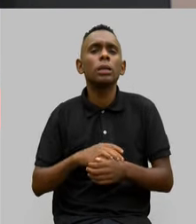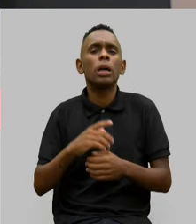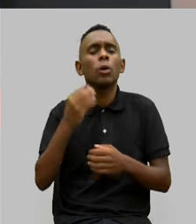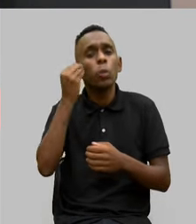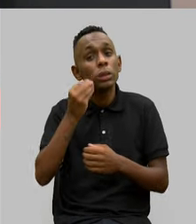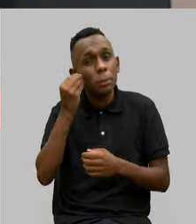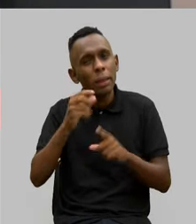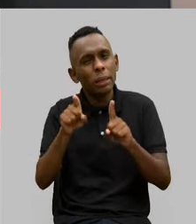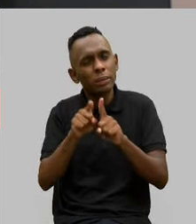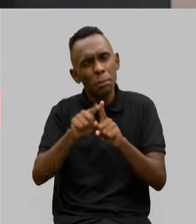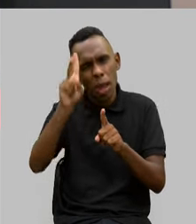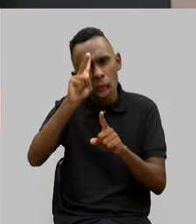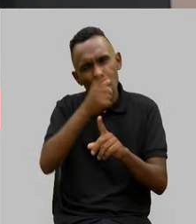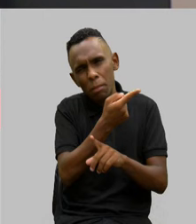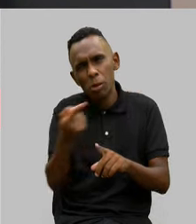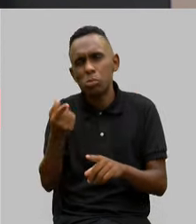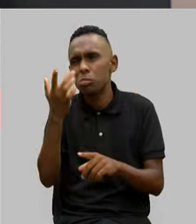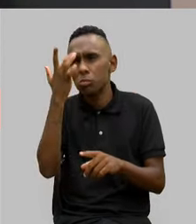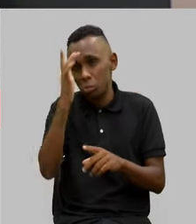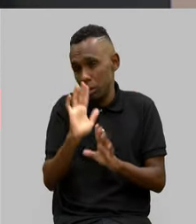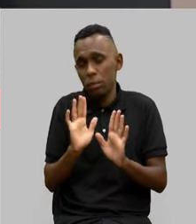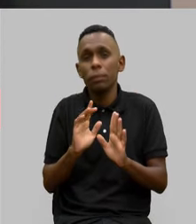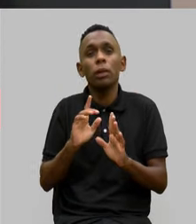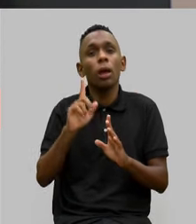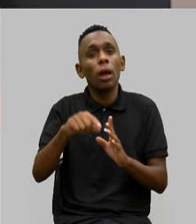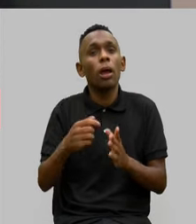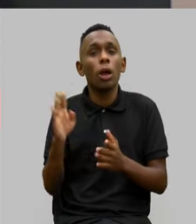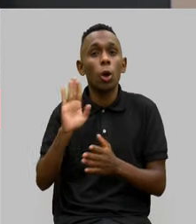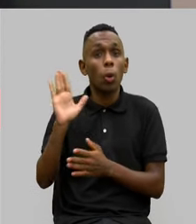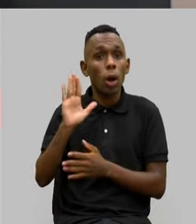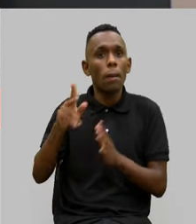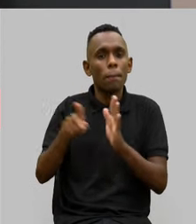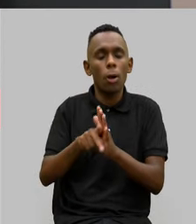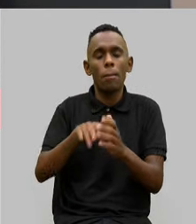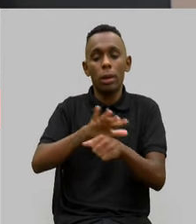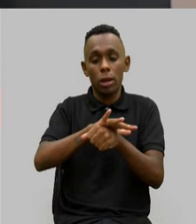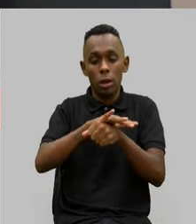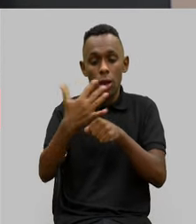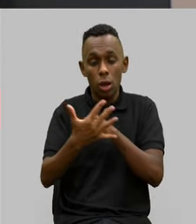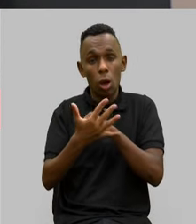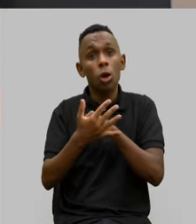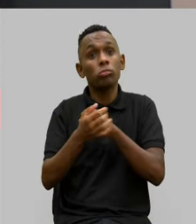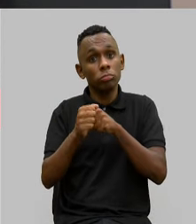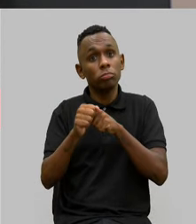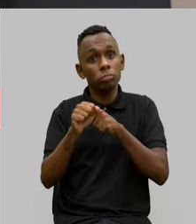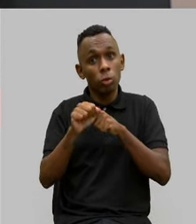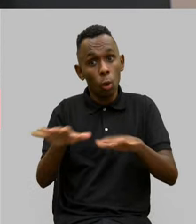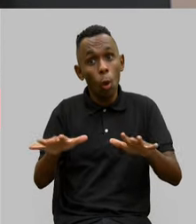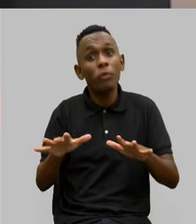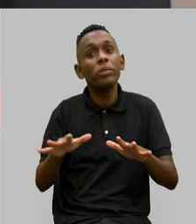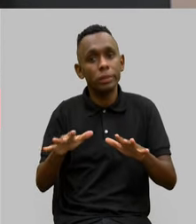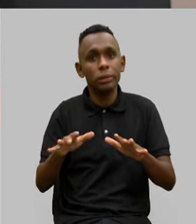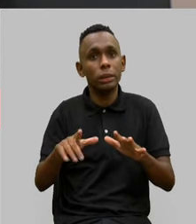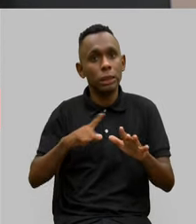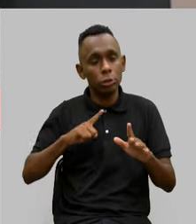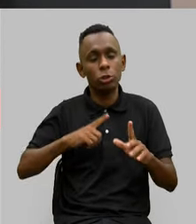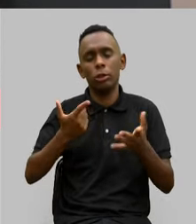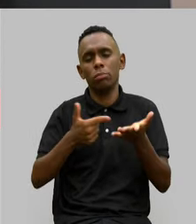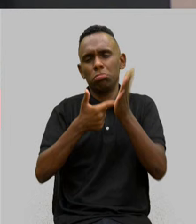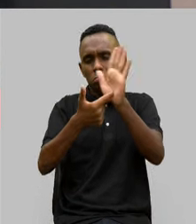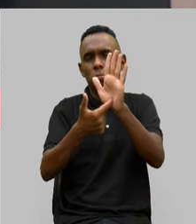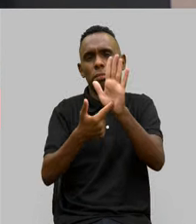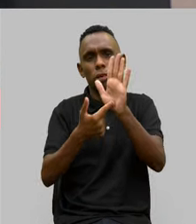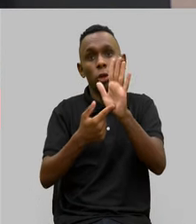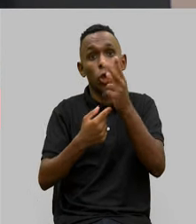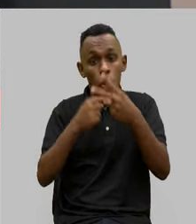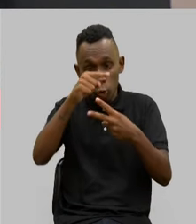também não sei se vocês se lembram de cannabis para covid na época da pandemia saiu uma matéria mostrando que dois e